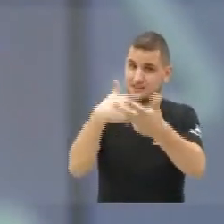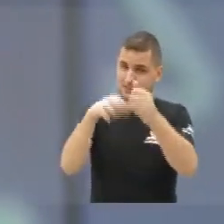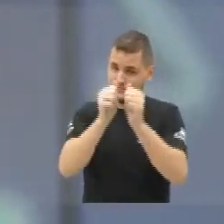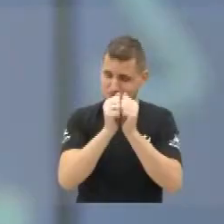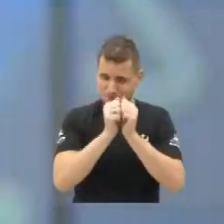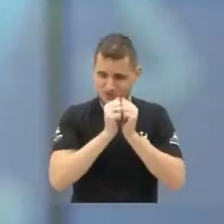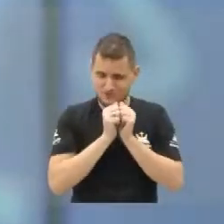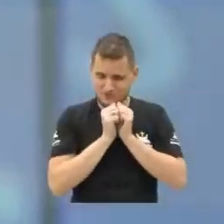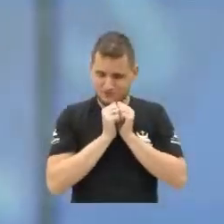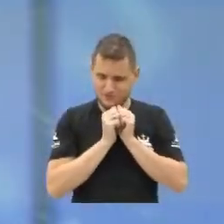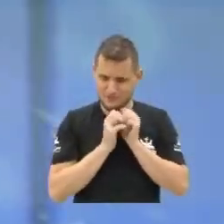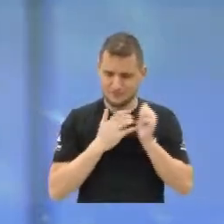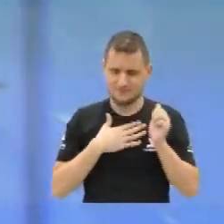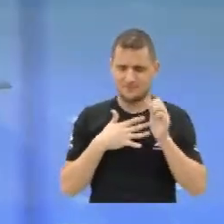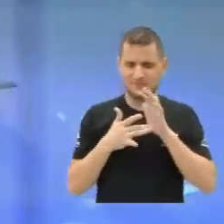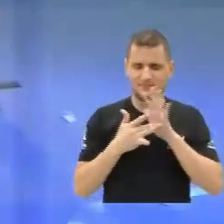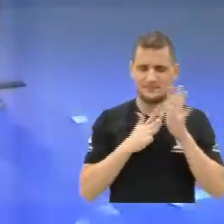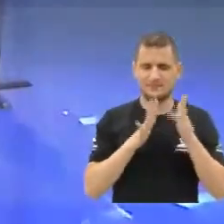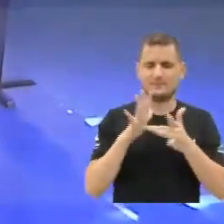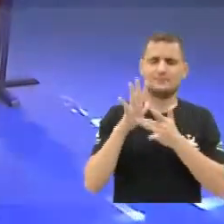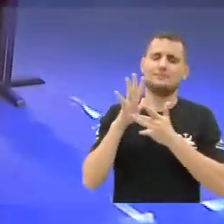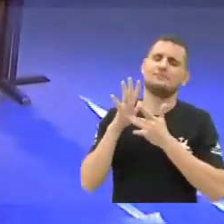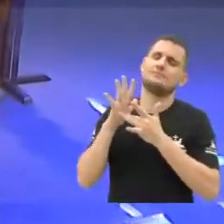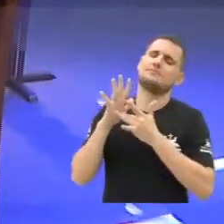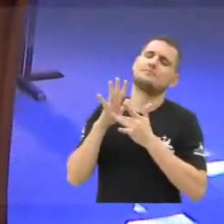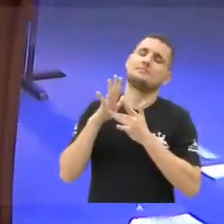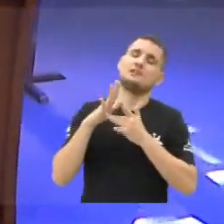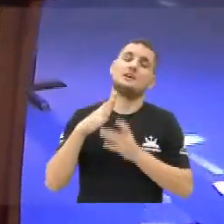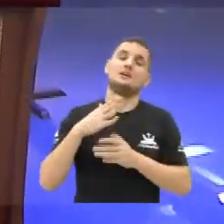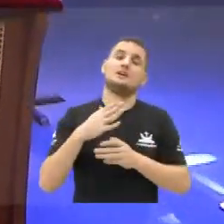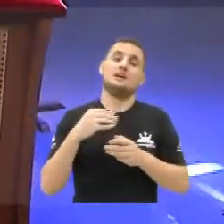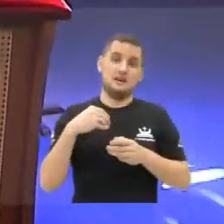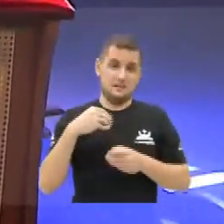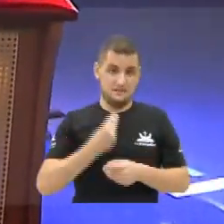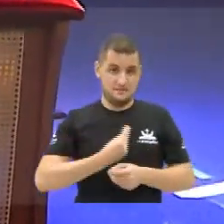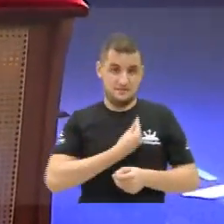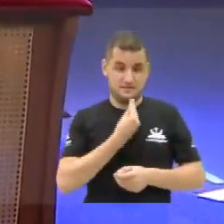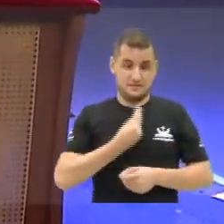atrairei a mim e te